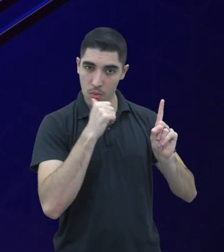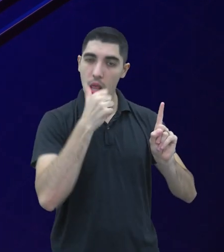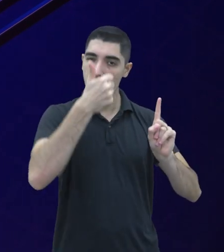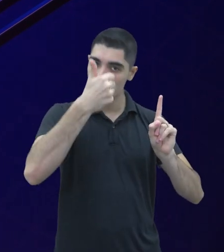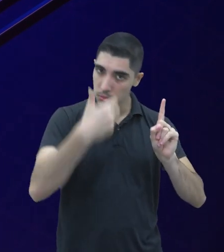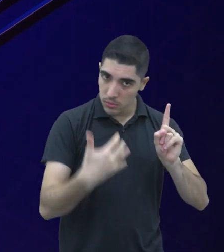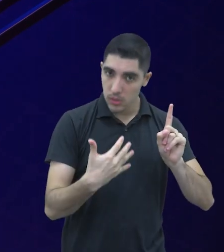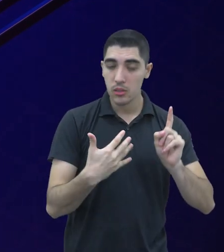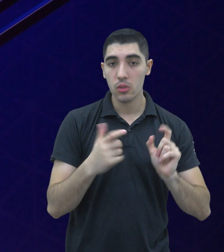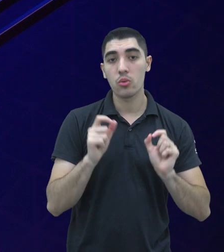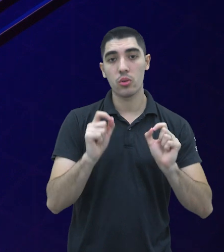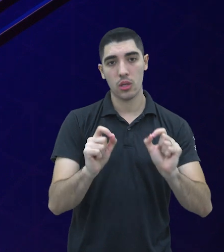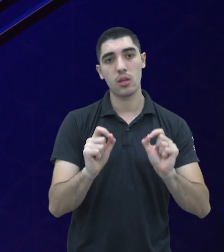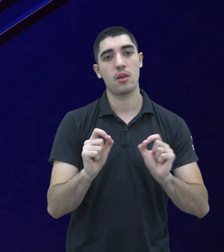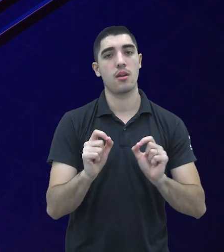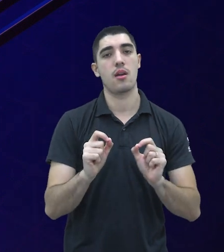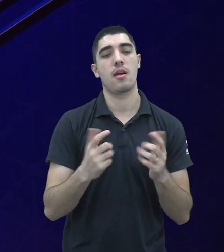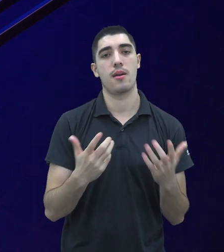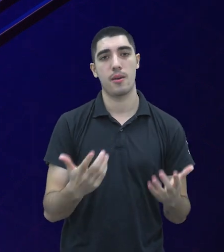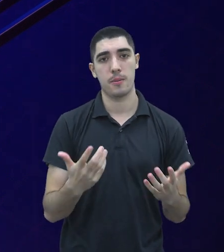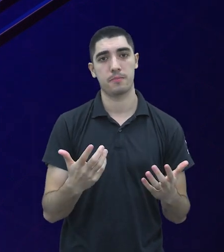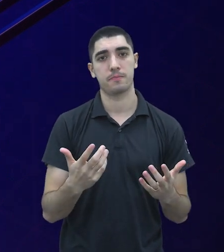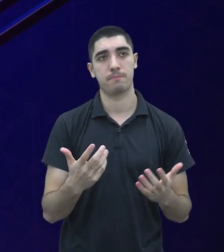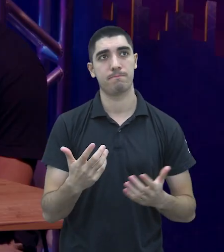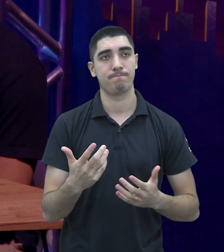né, de que a gente